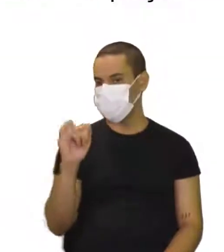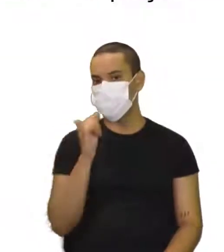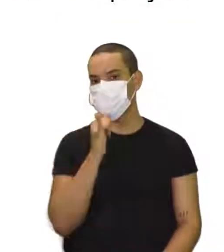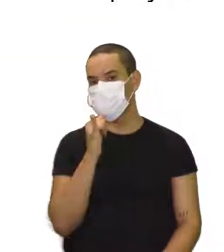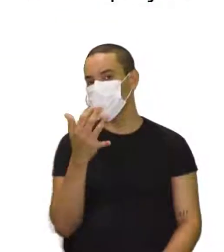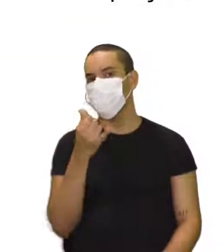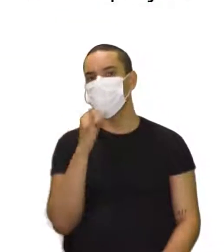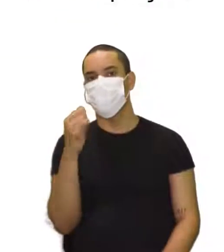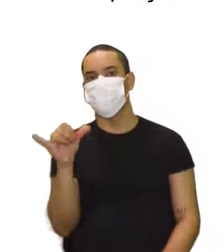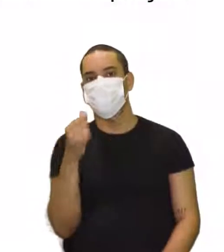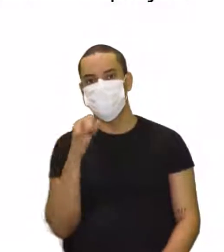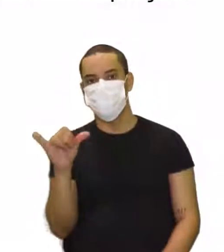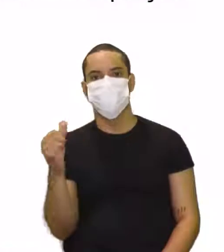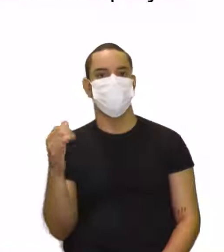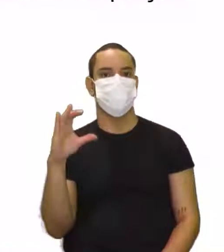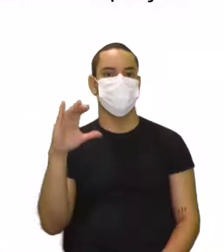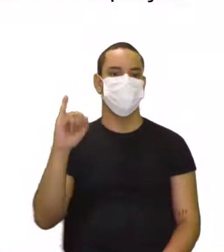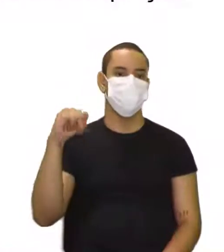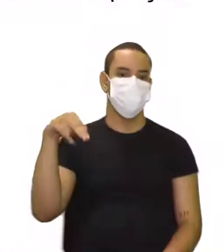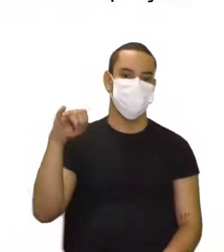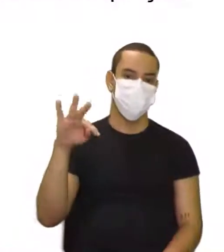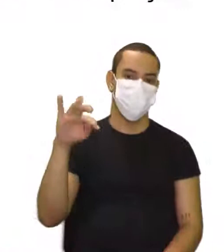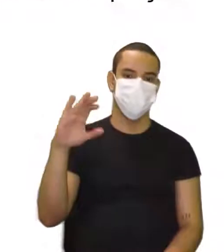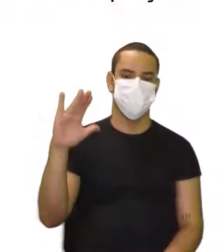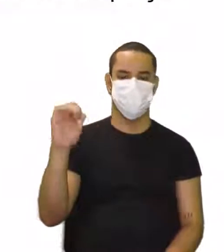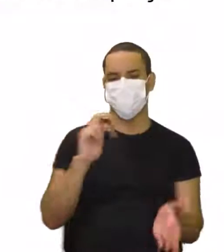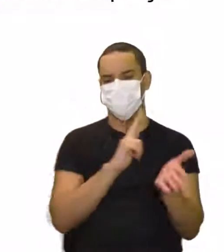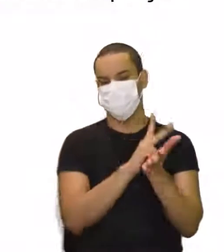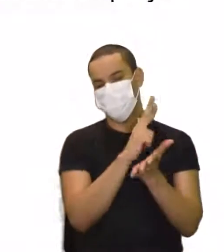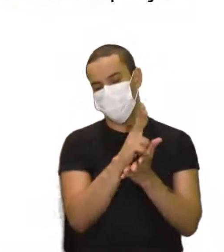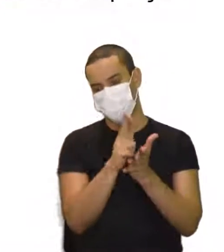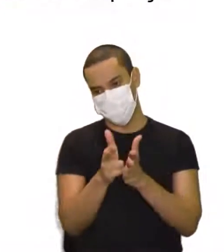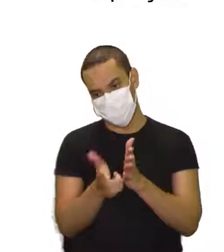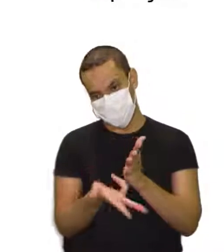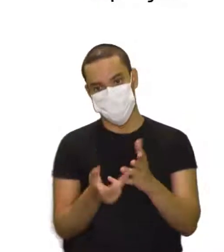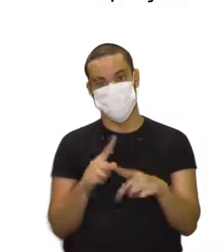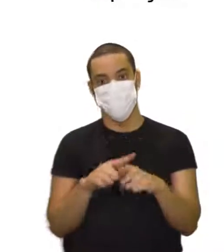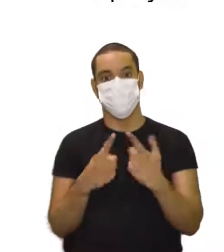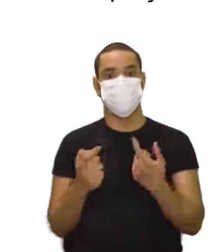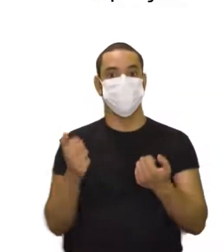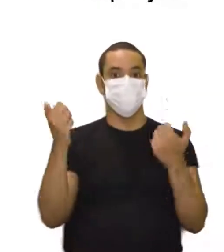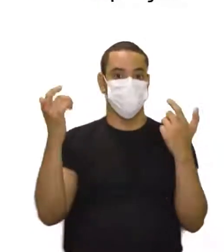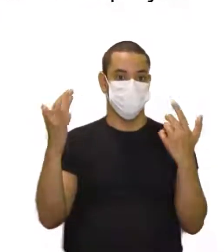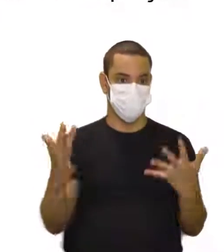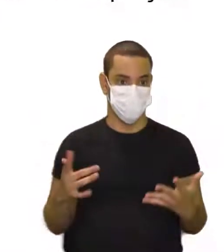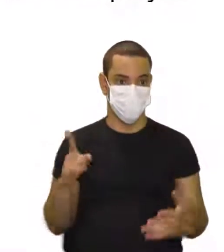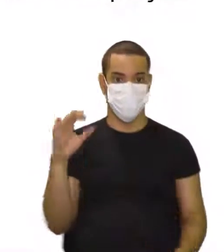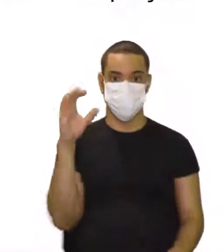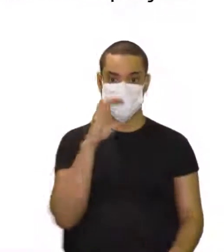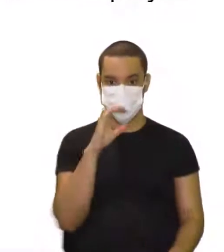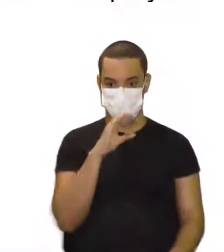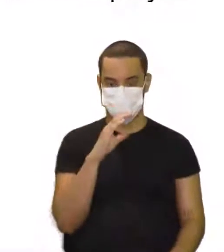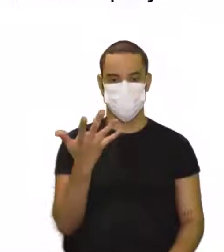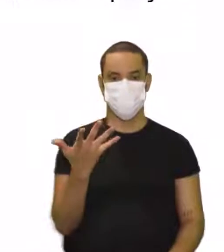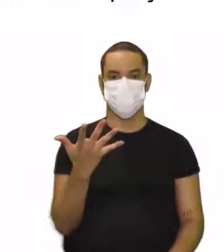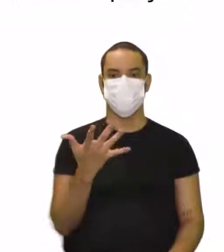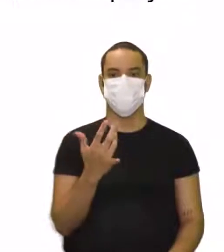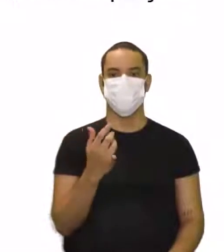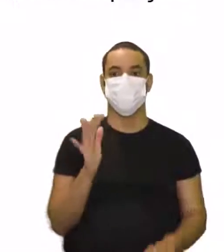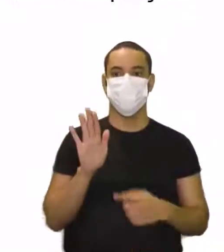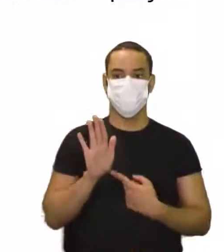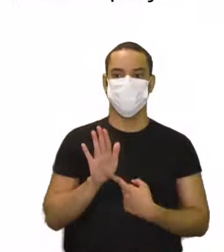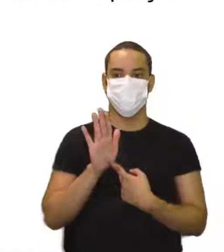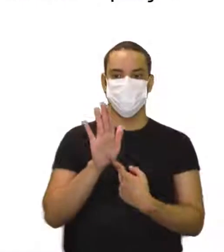energia potencial, gravitacional, todas essas são energias. Só que quando fala de velocidade, energia cinética. Mostra que a